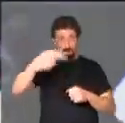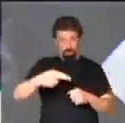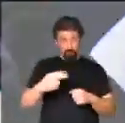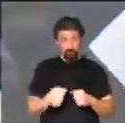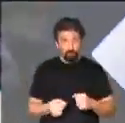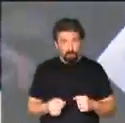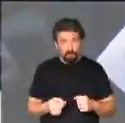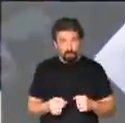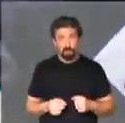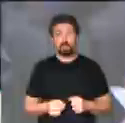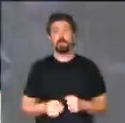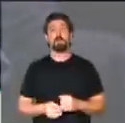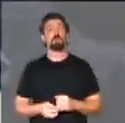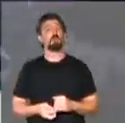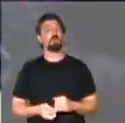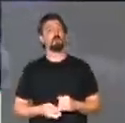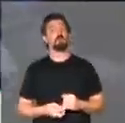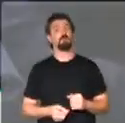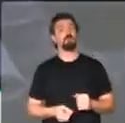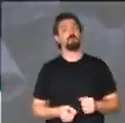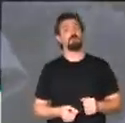reprovadas,